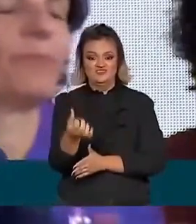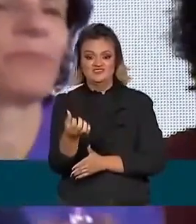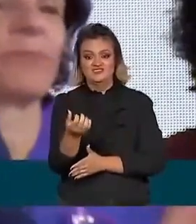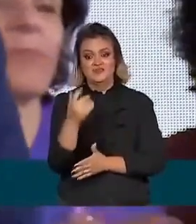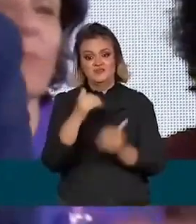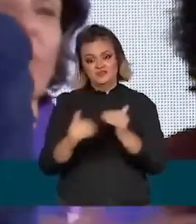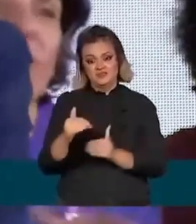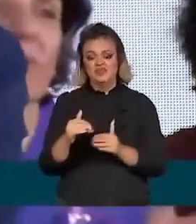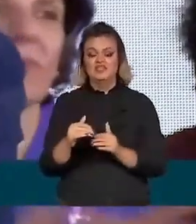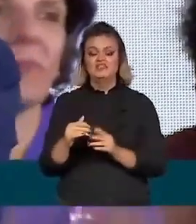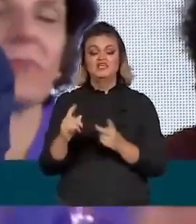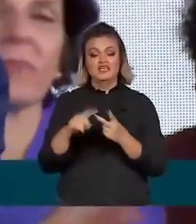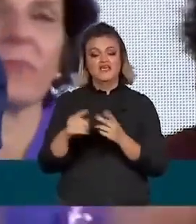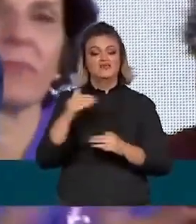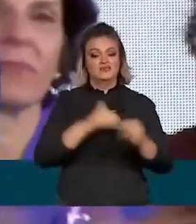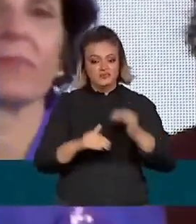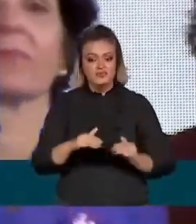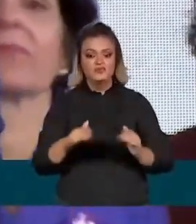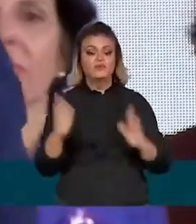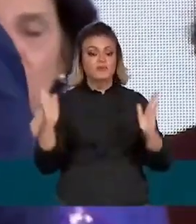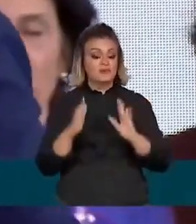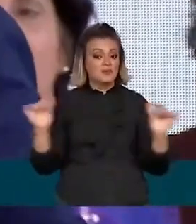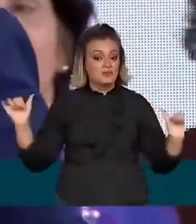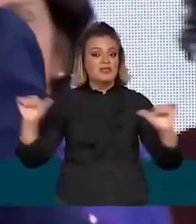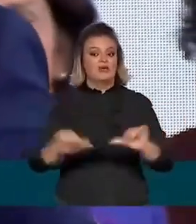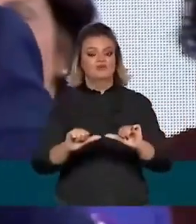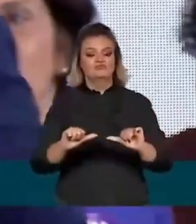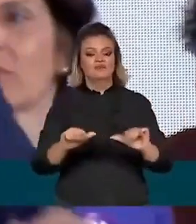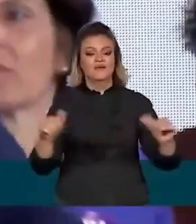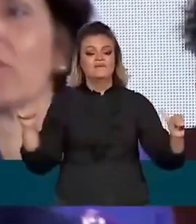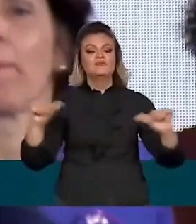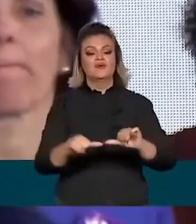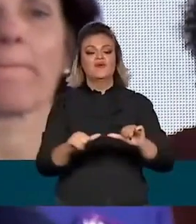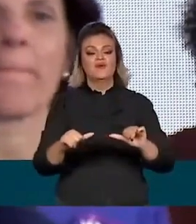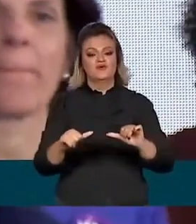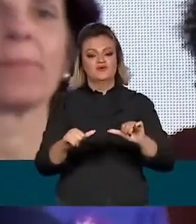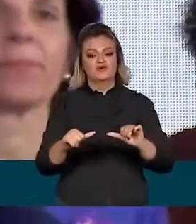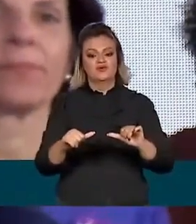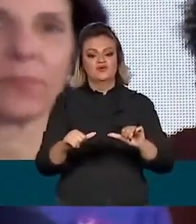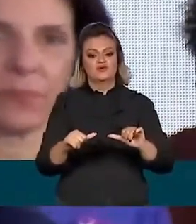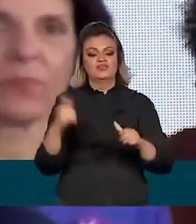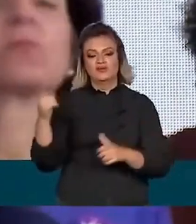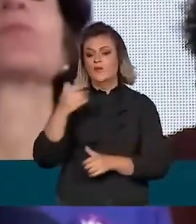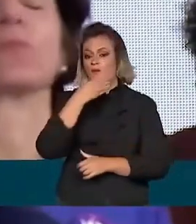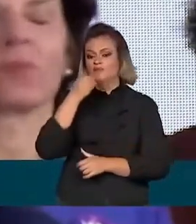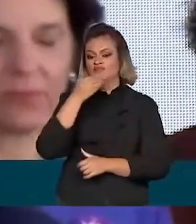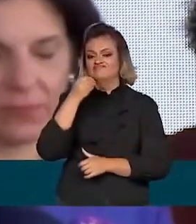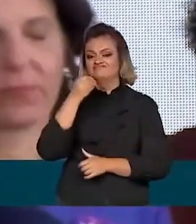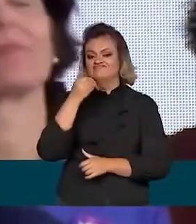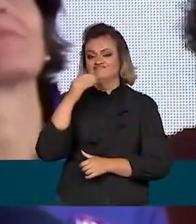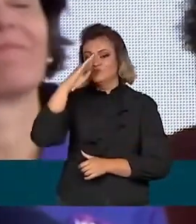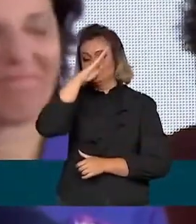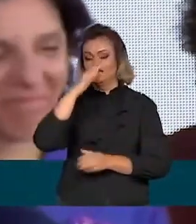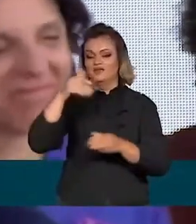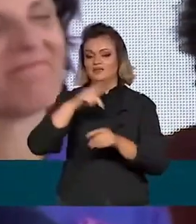Rousseff, e sofreu um golpe ainda maior depois que o Coisa foi eleito presidente